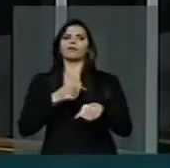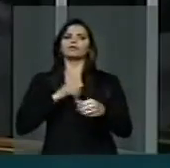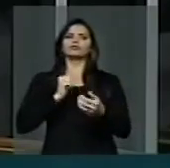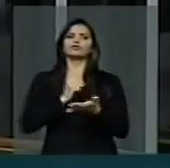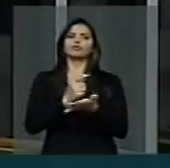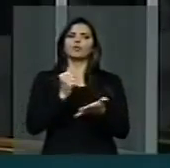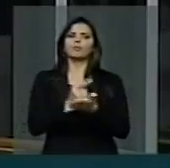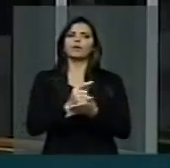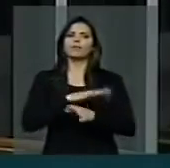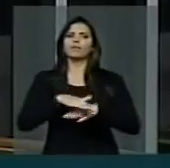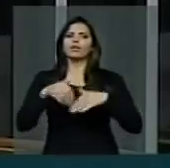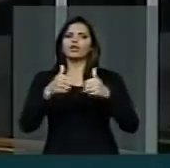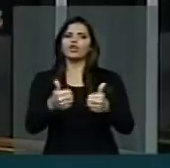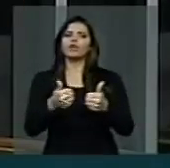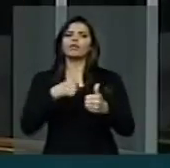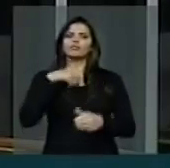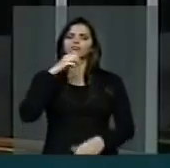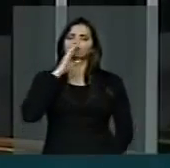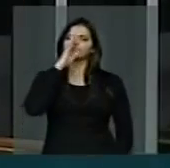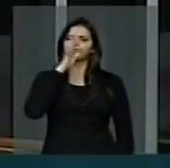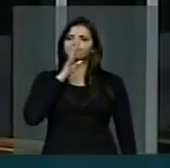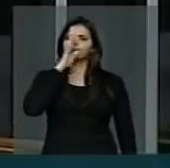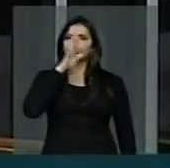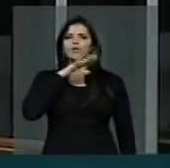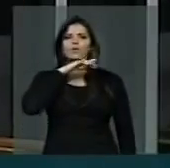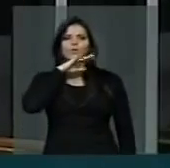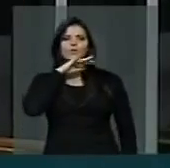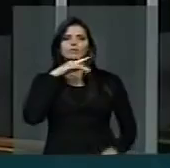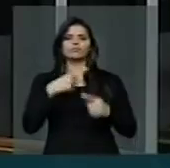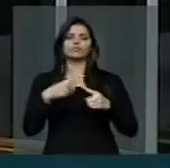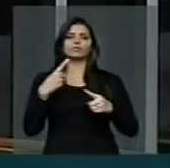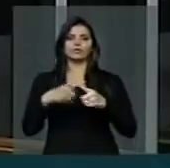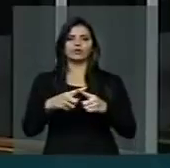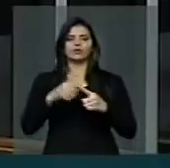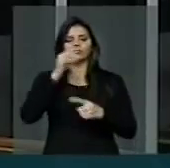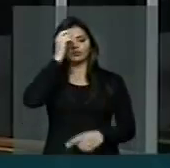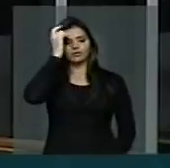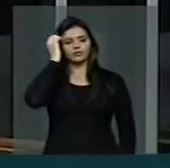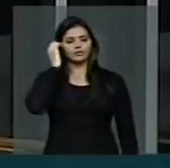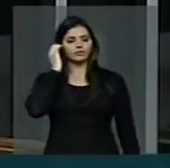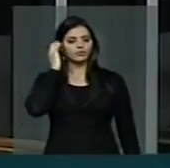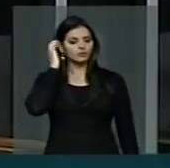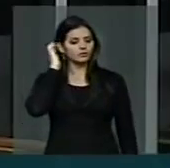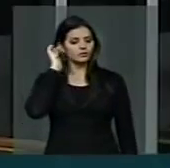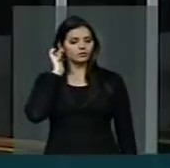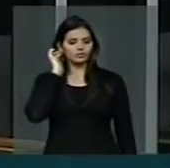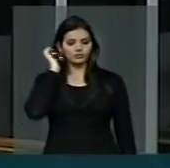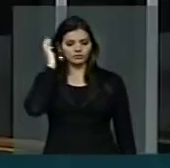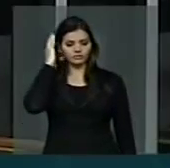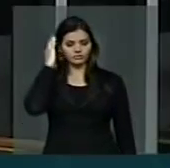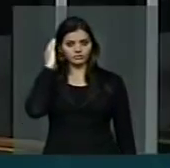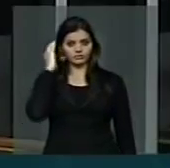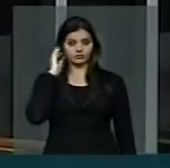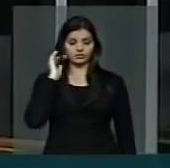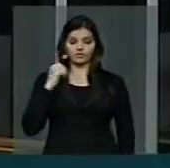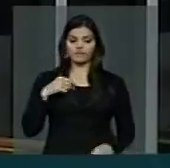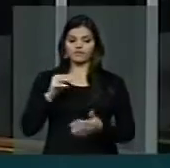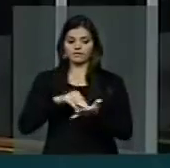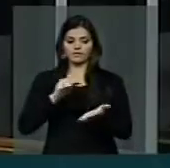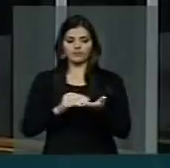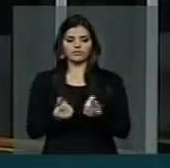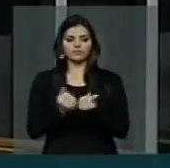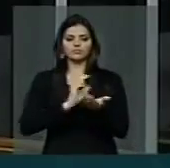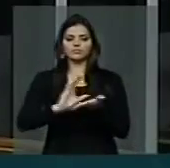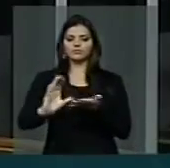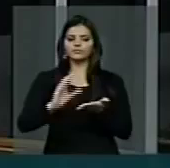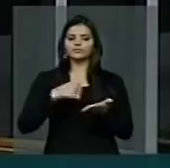a burocracia, a falta de projetos, a falta de recursos são as explicações, para explicar por que demoramos tanto